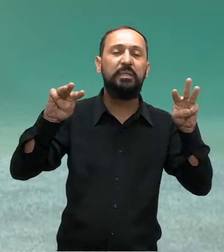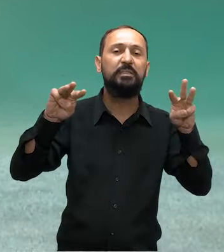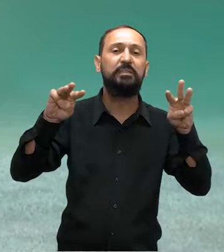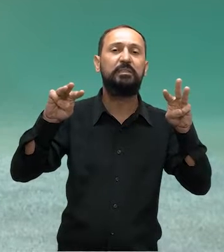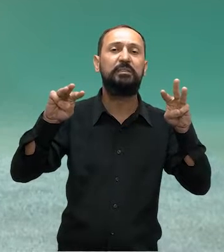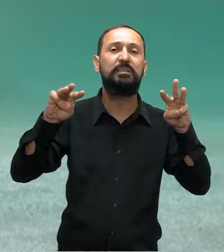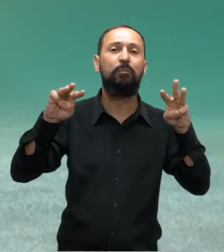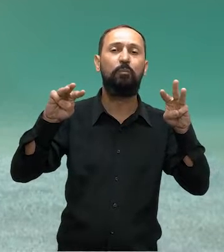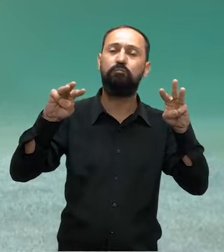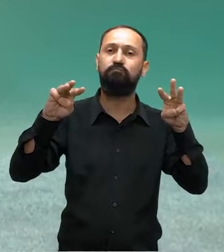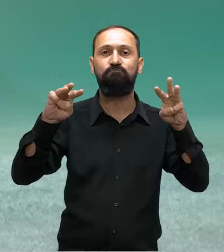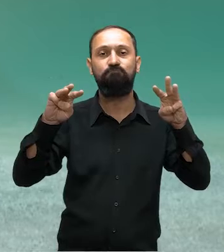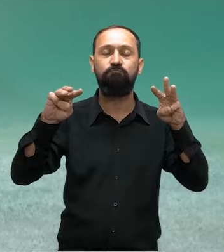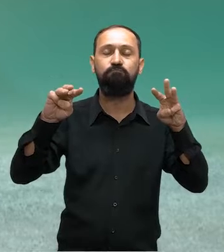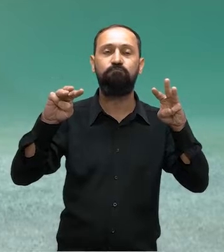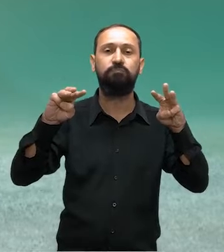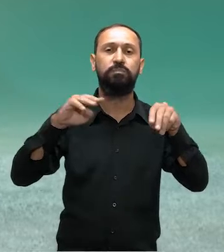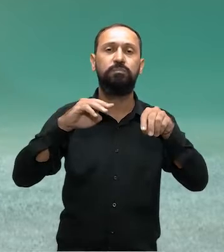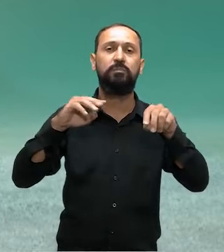missão de